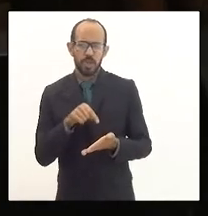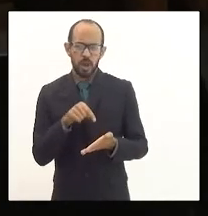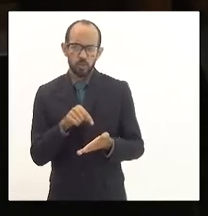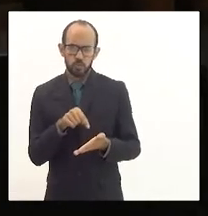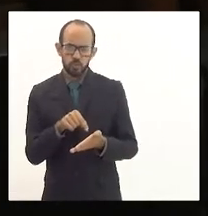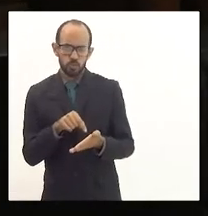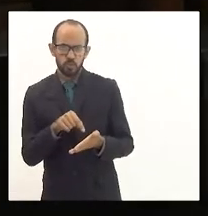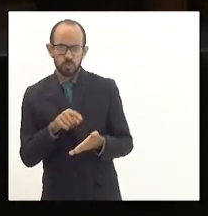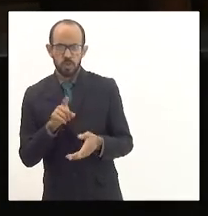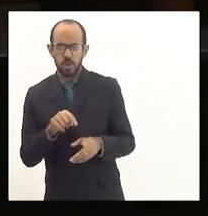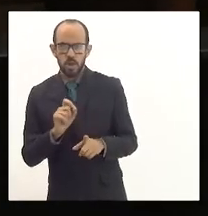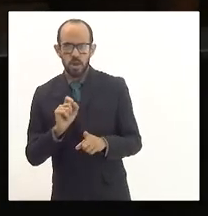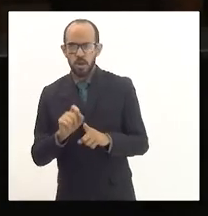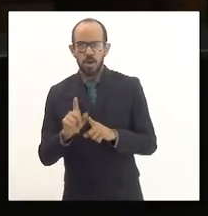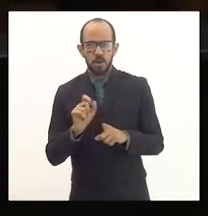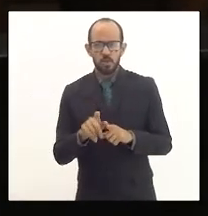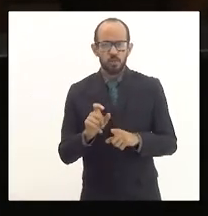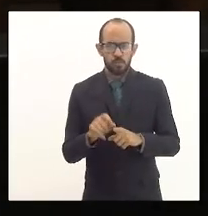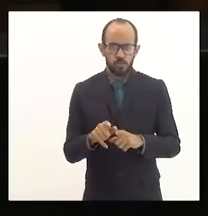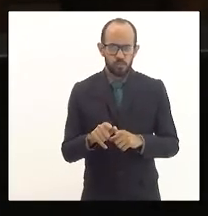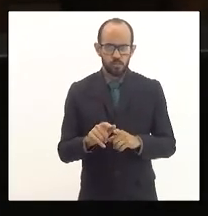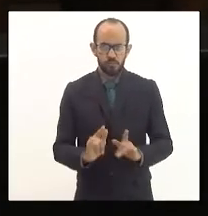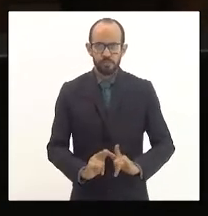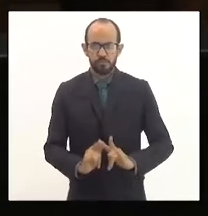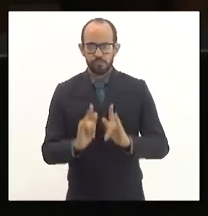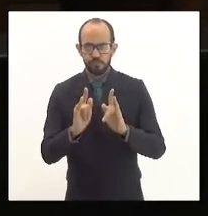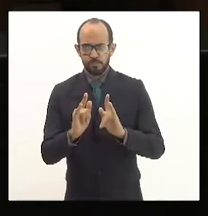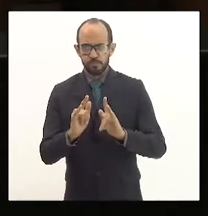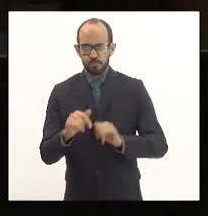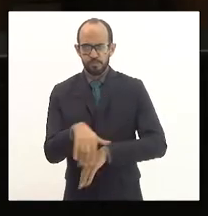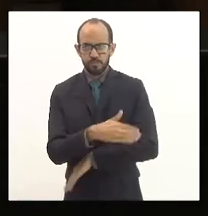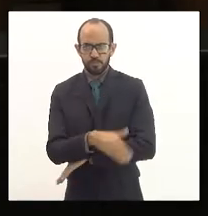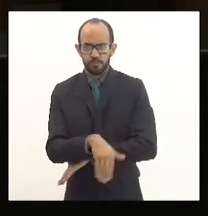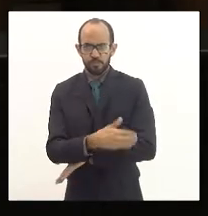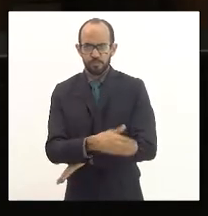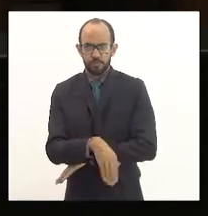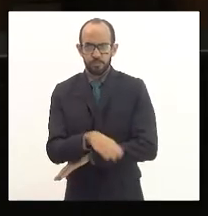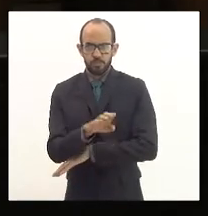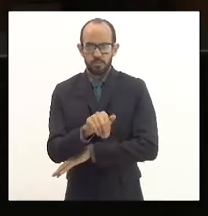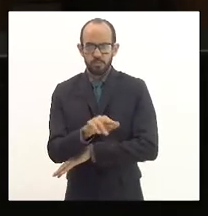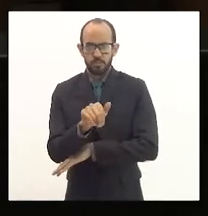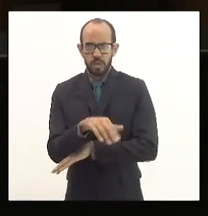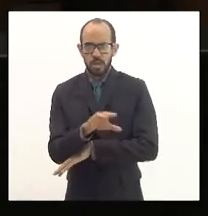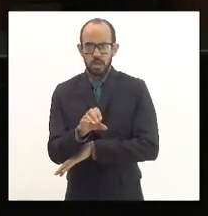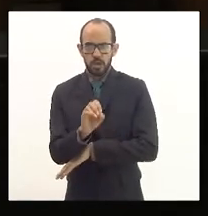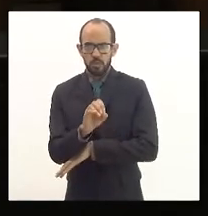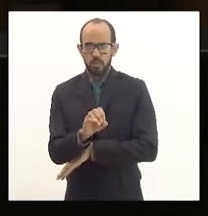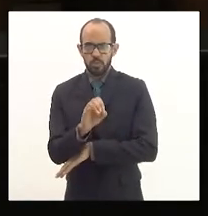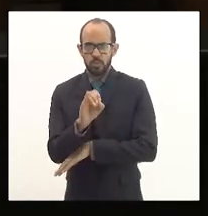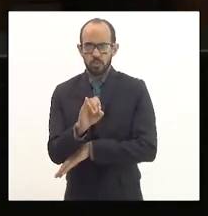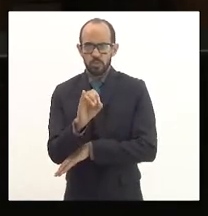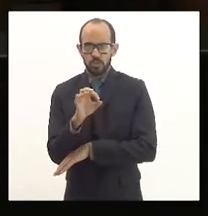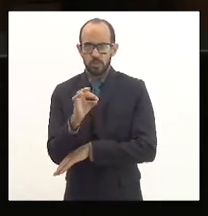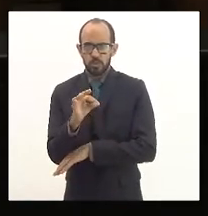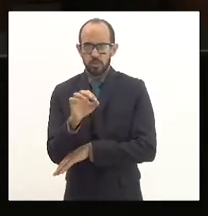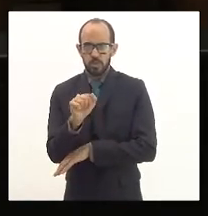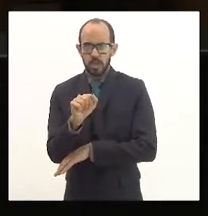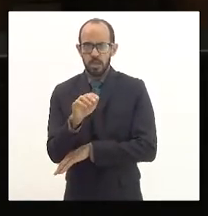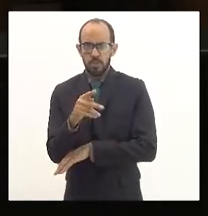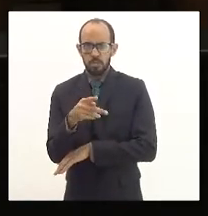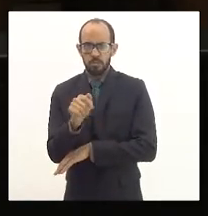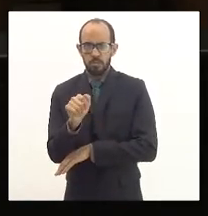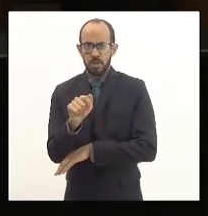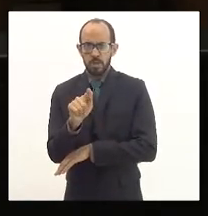é a locação de um imóvel na Rua Barão de Itapagipe no Rio Comprido